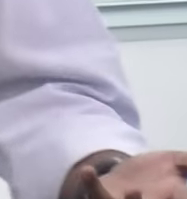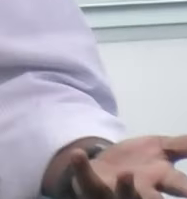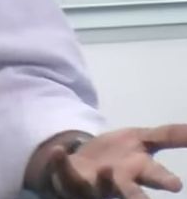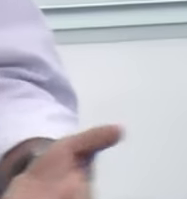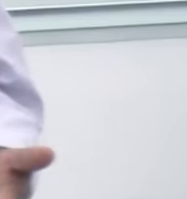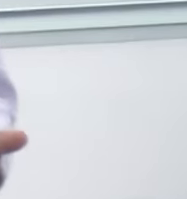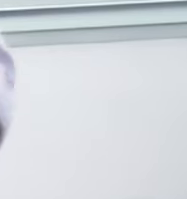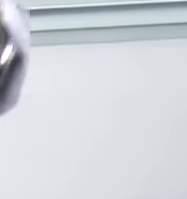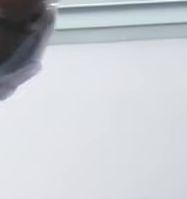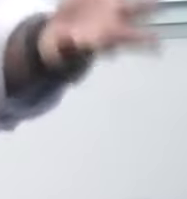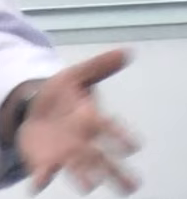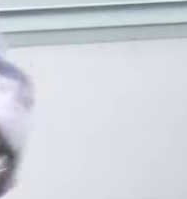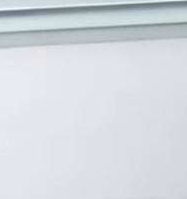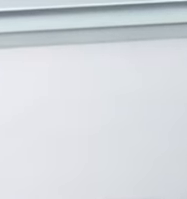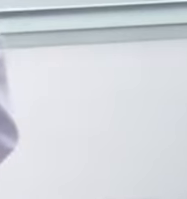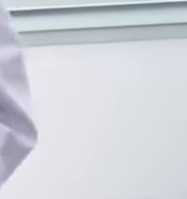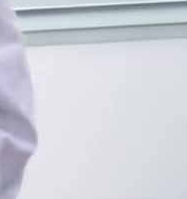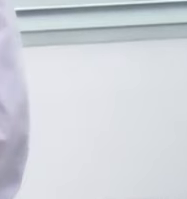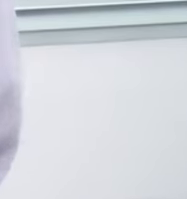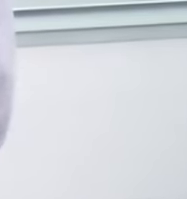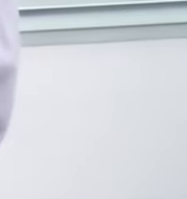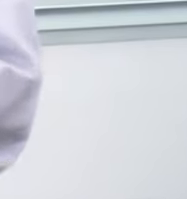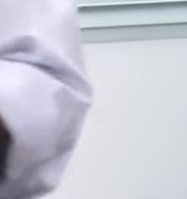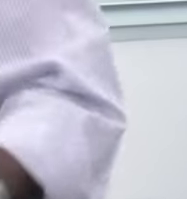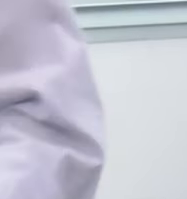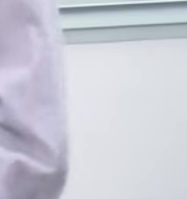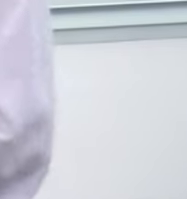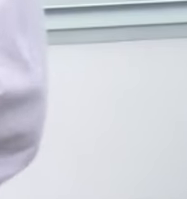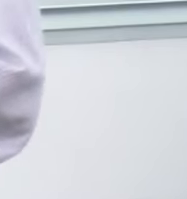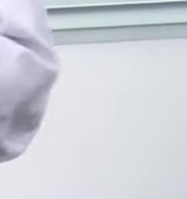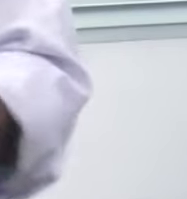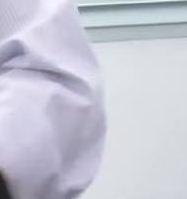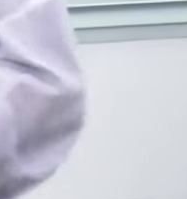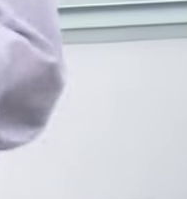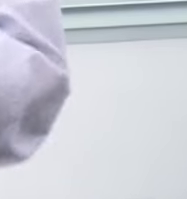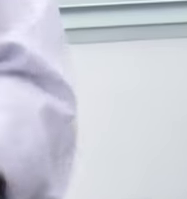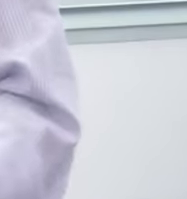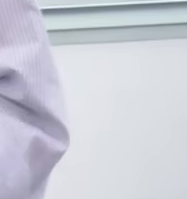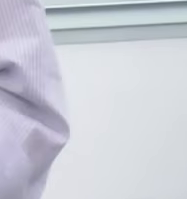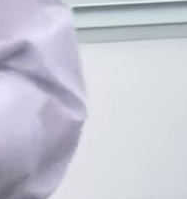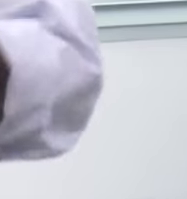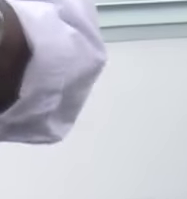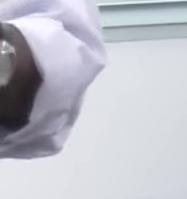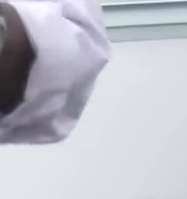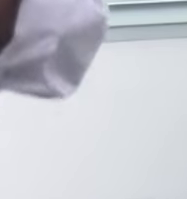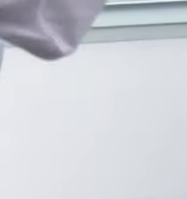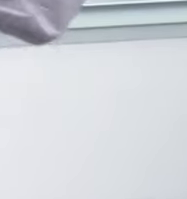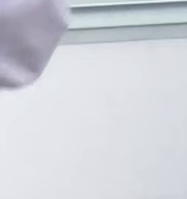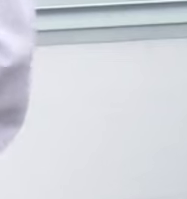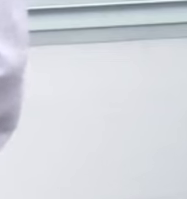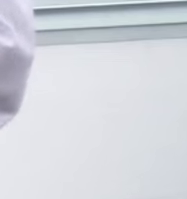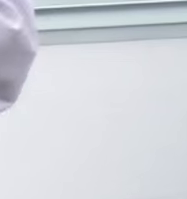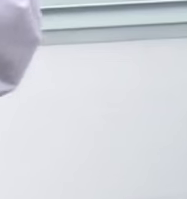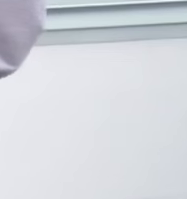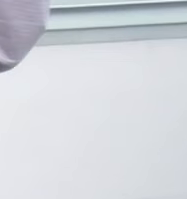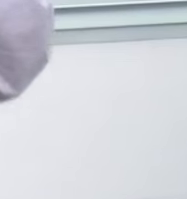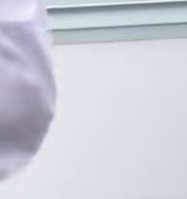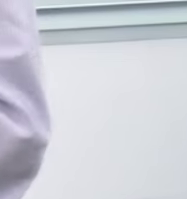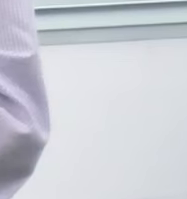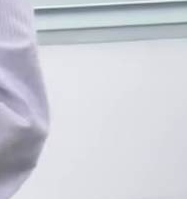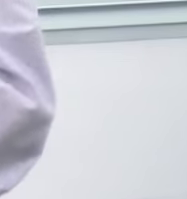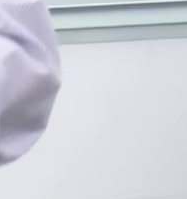da Assembleia, dessa CPI, para que a gente possa estar colaborando para o bem da população,